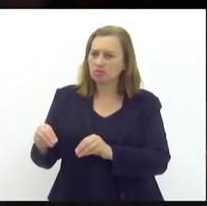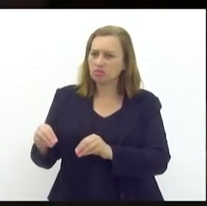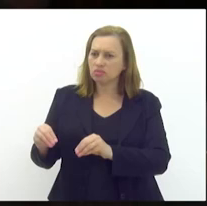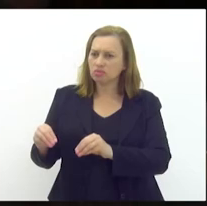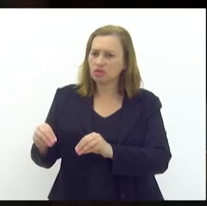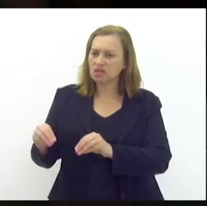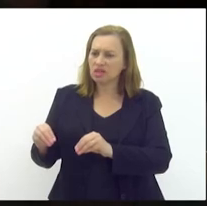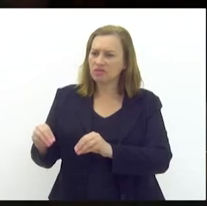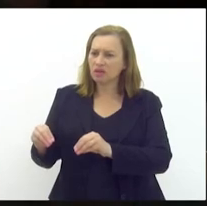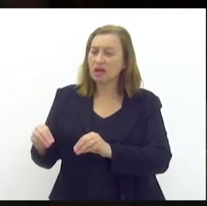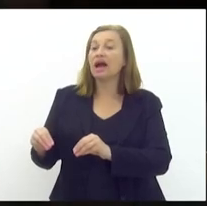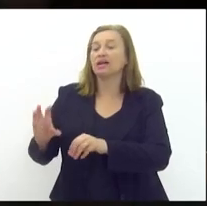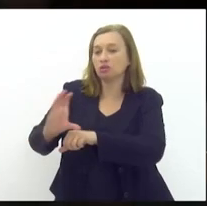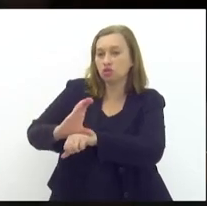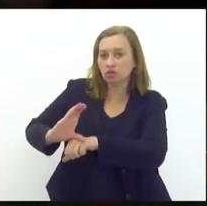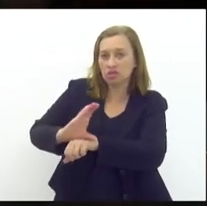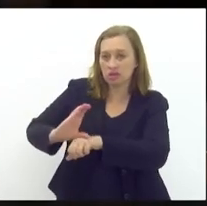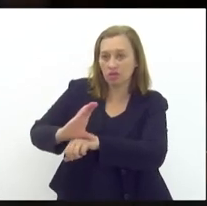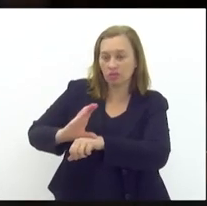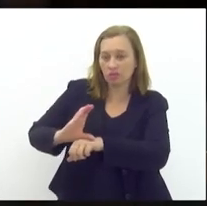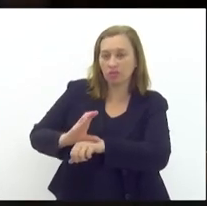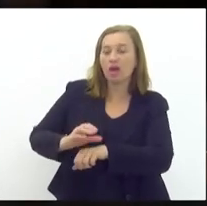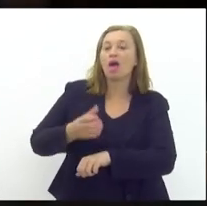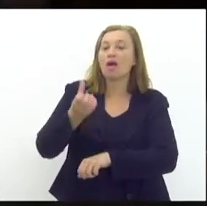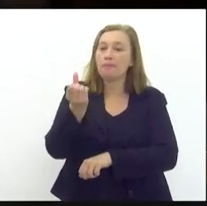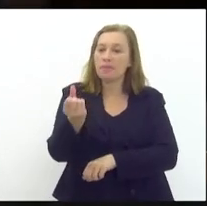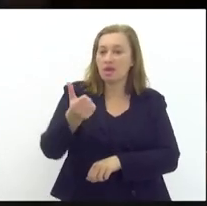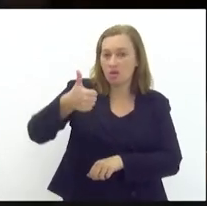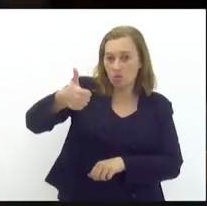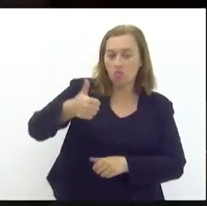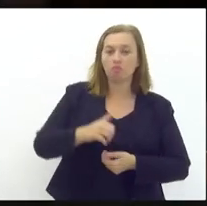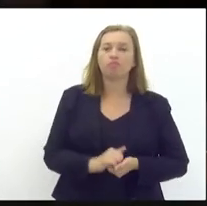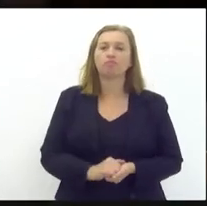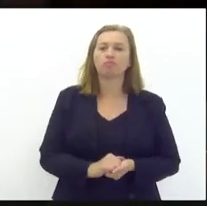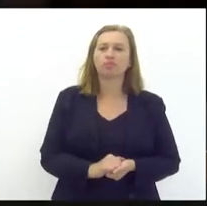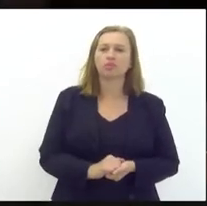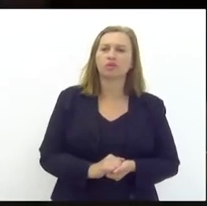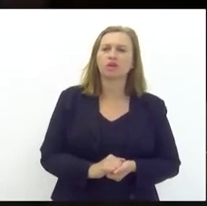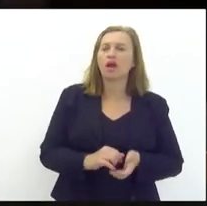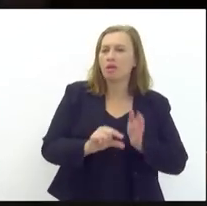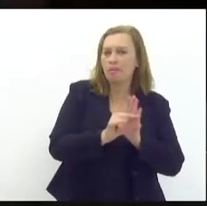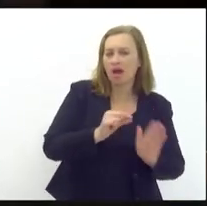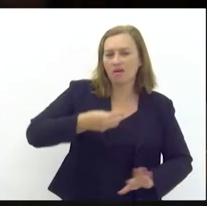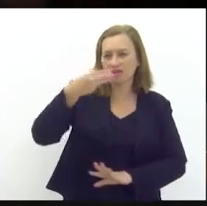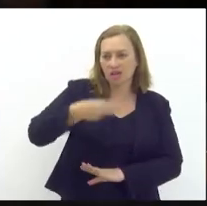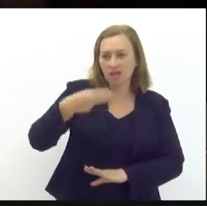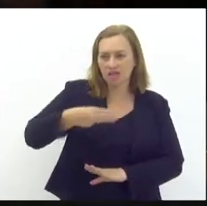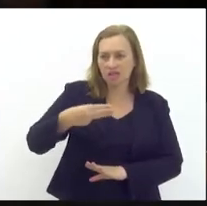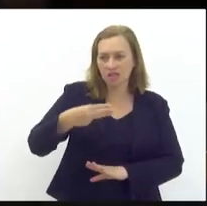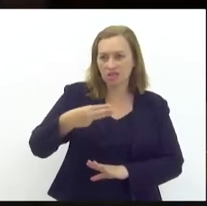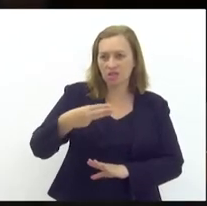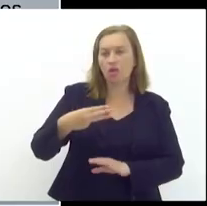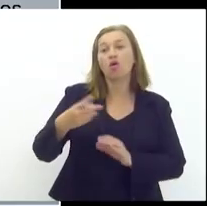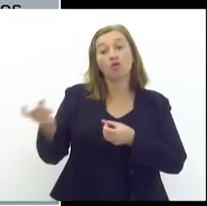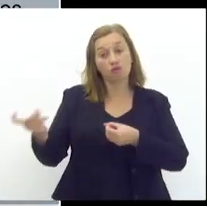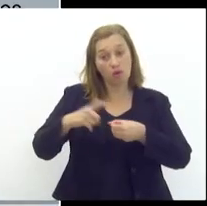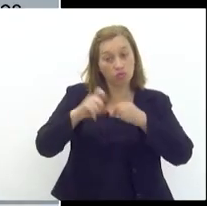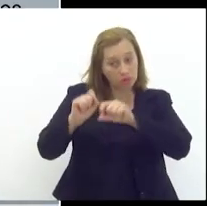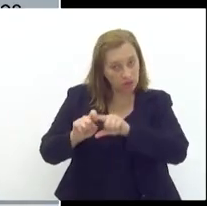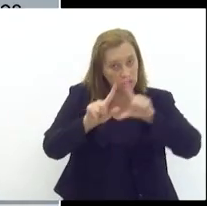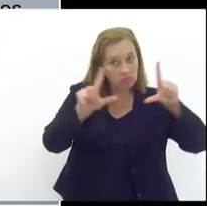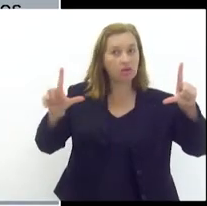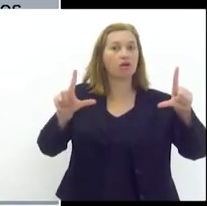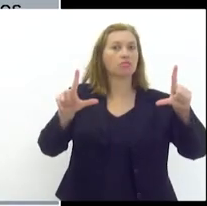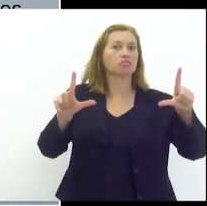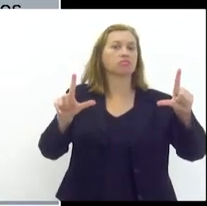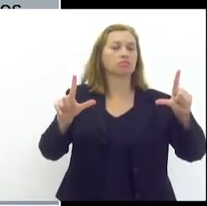primeiro da Constituição artigo 61 parágrafo terceiro volta transparência por favor